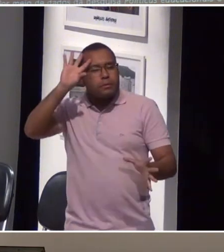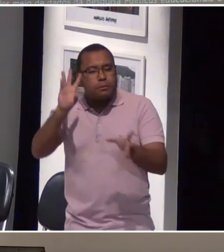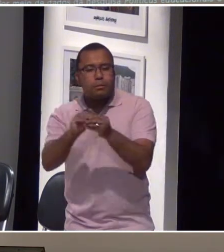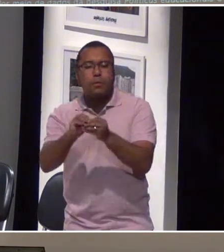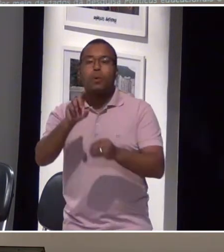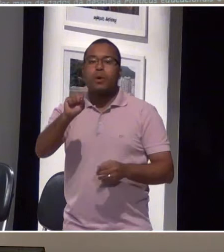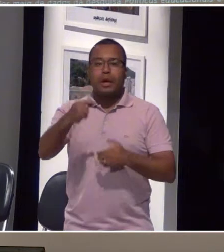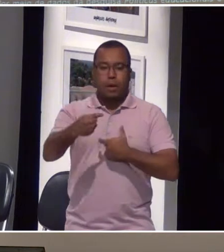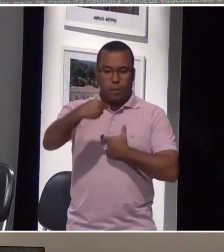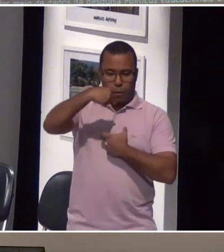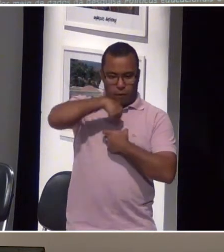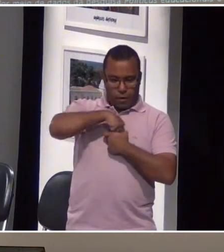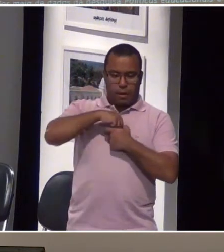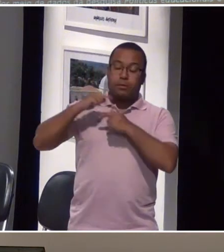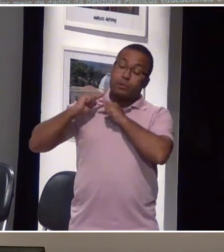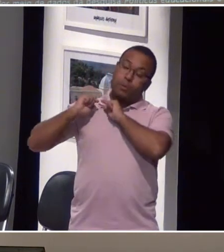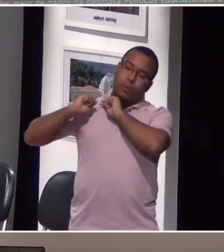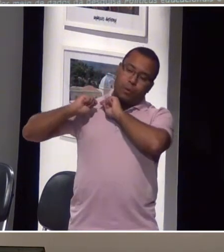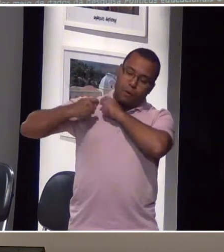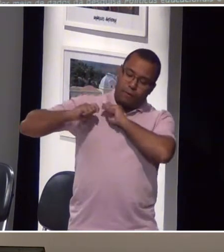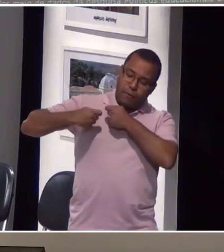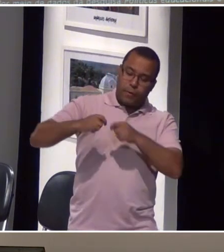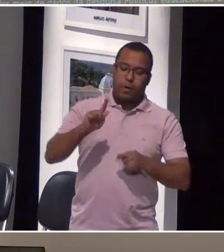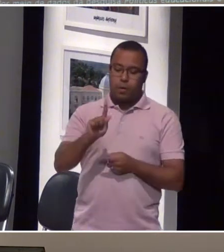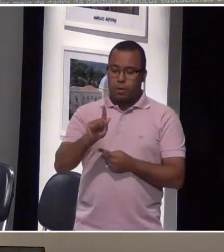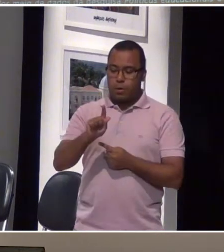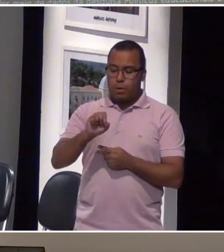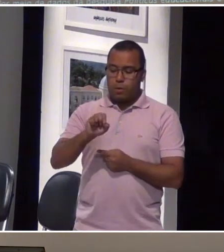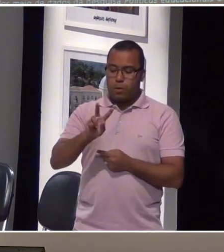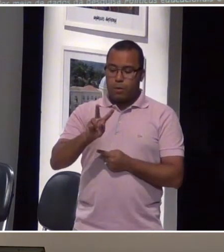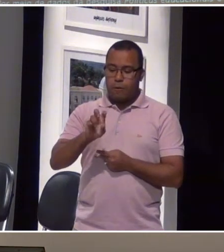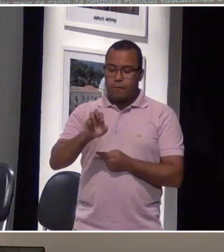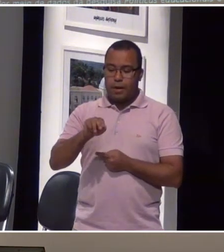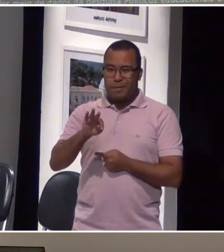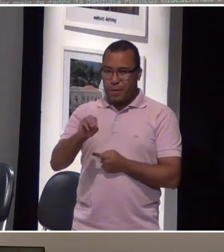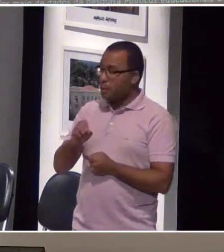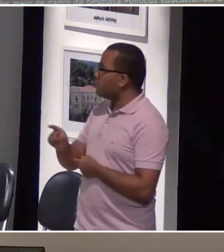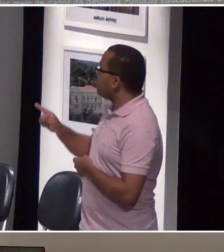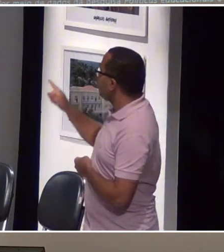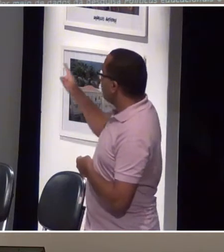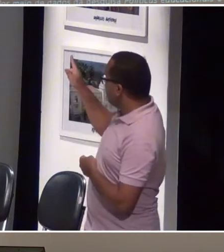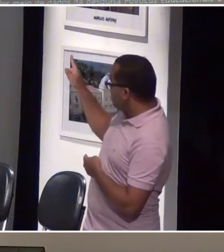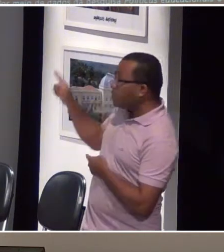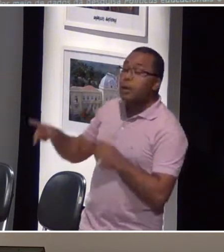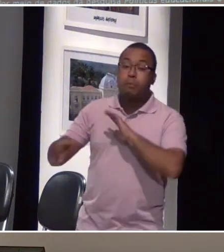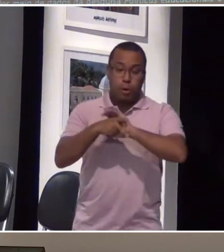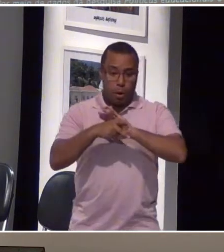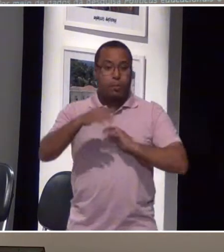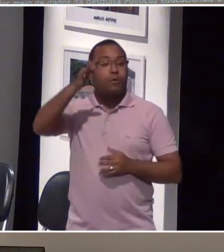gente entende por governamento, que é um conceito que a gente traz a partir de Michel Foucault,